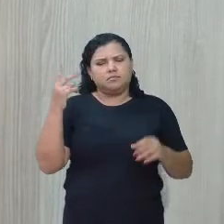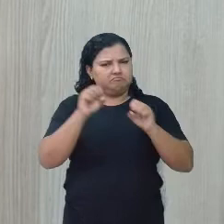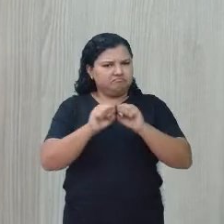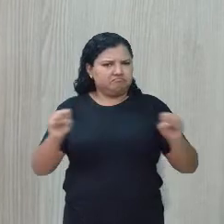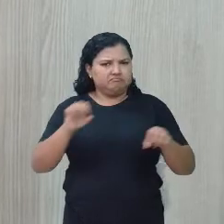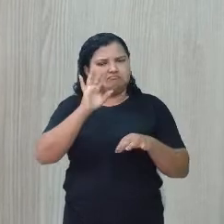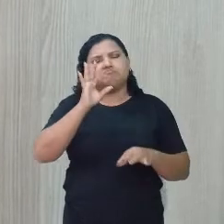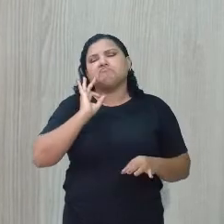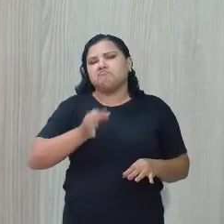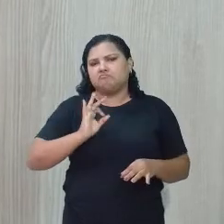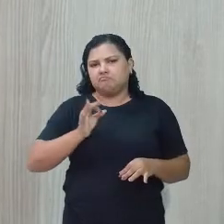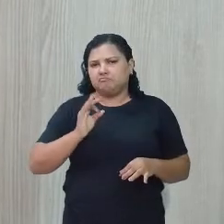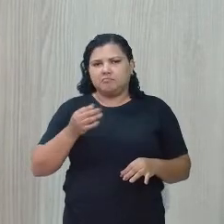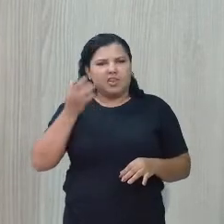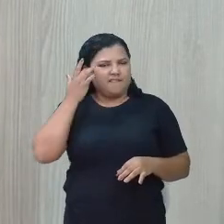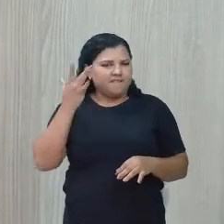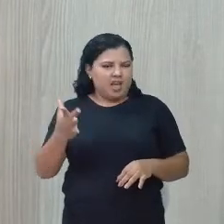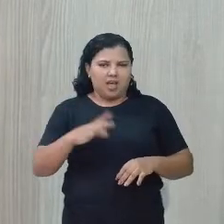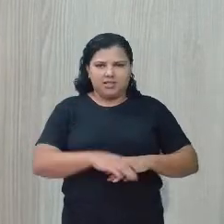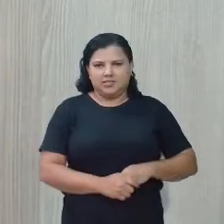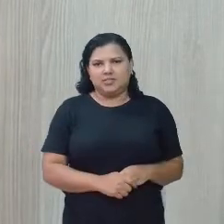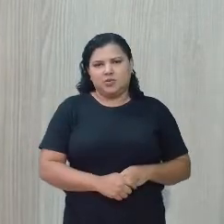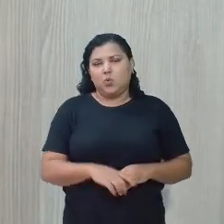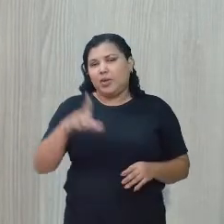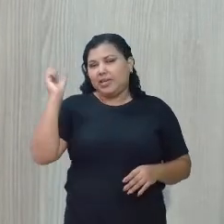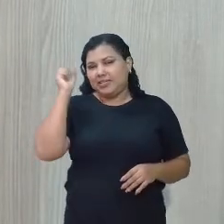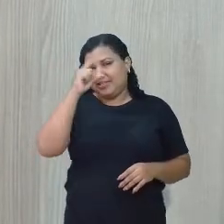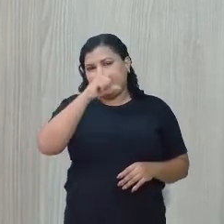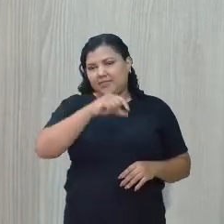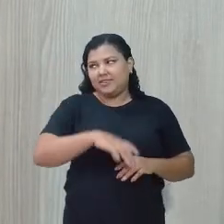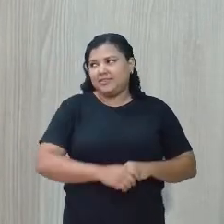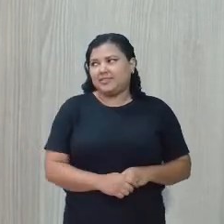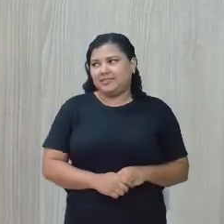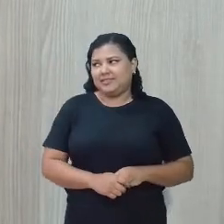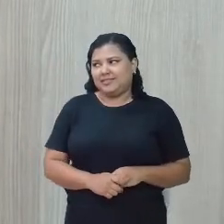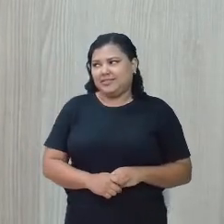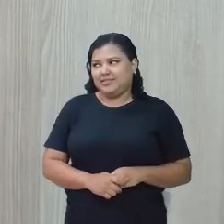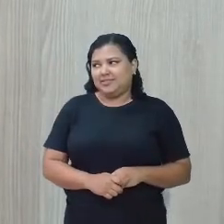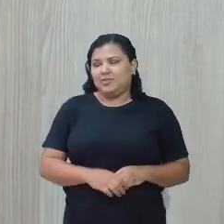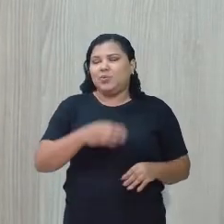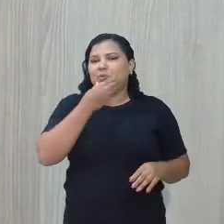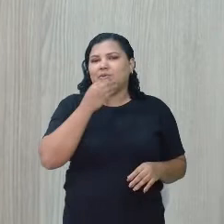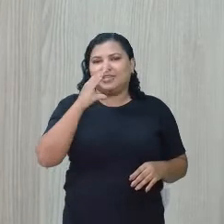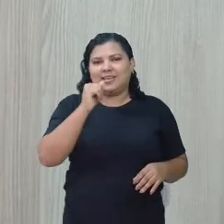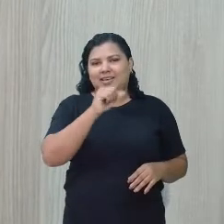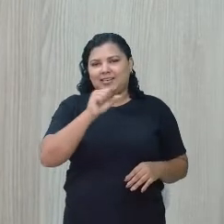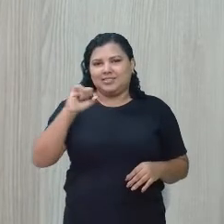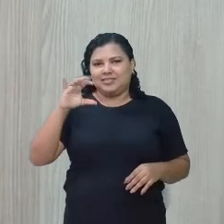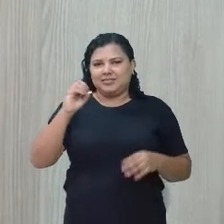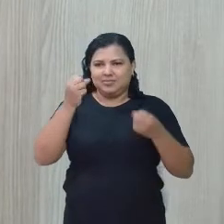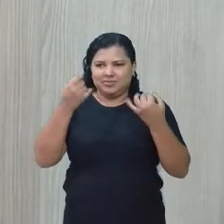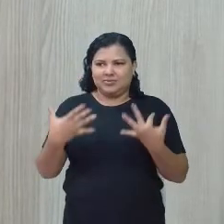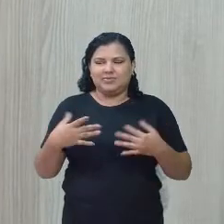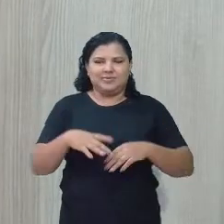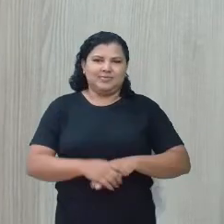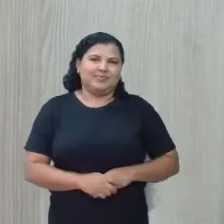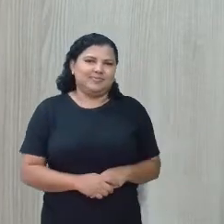aí. O pessoal, está molezinha, prof, o que está difícil, sim, é o que Cássio estava falando aqui, já estava brincando com eles, tá